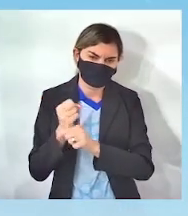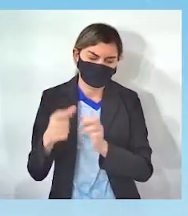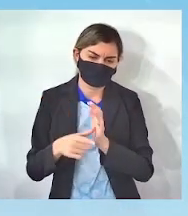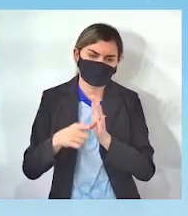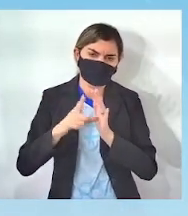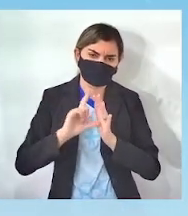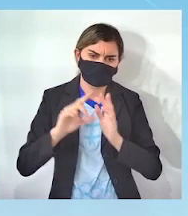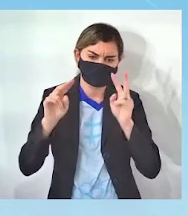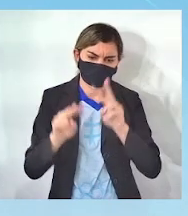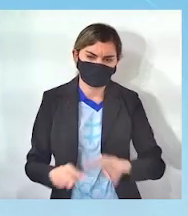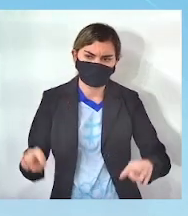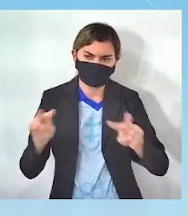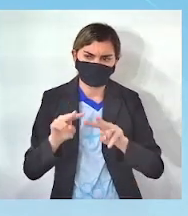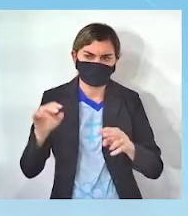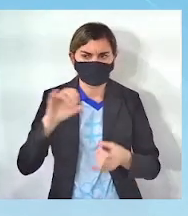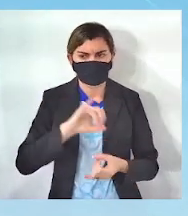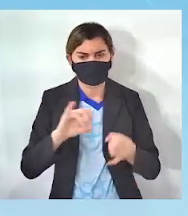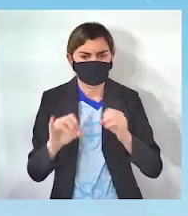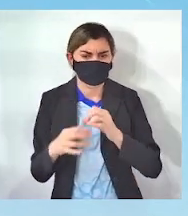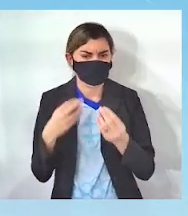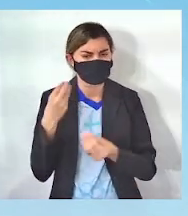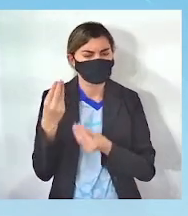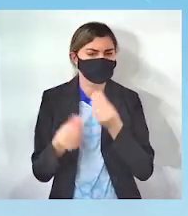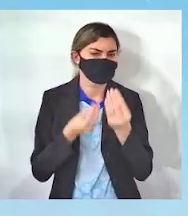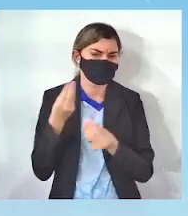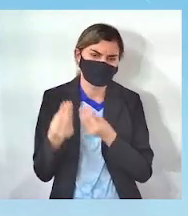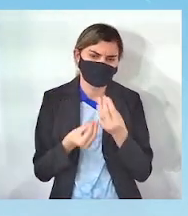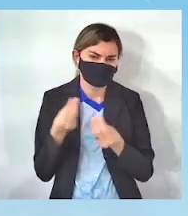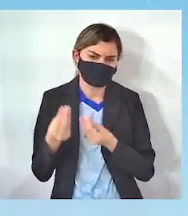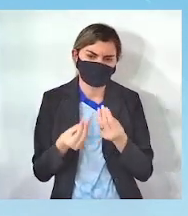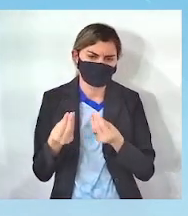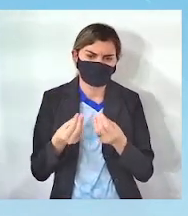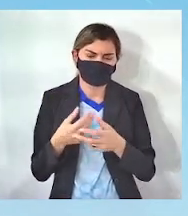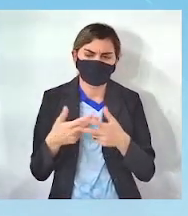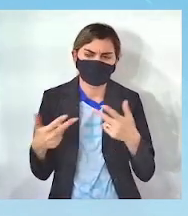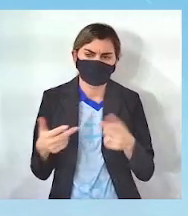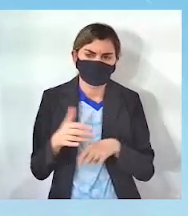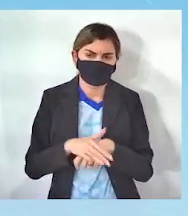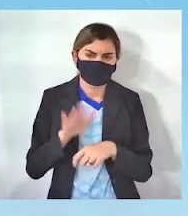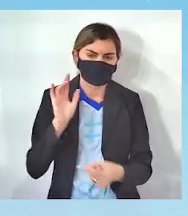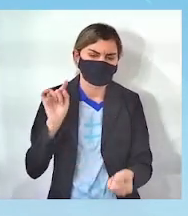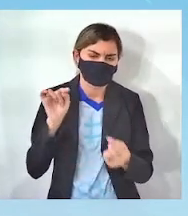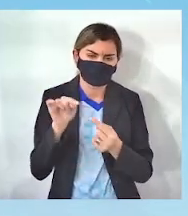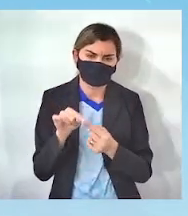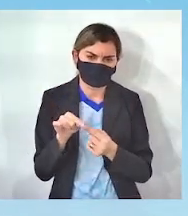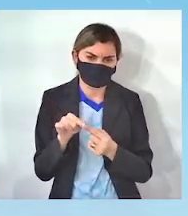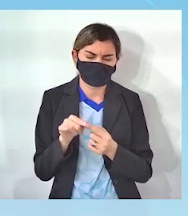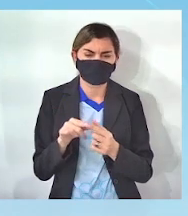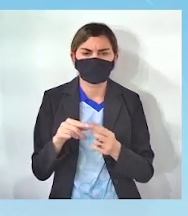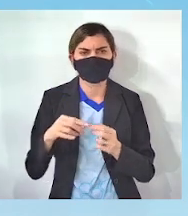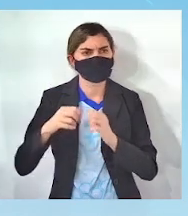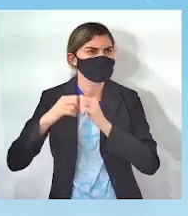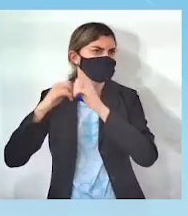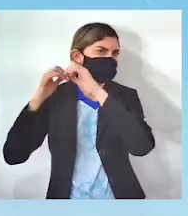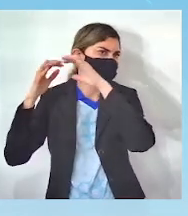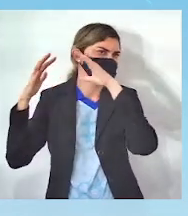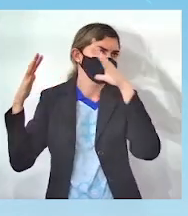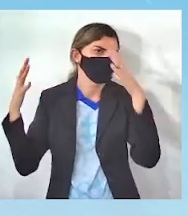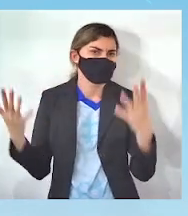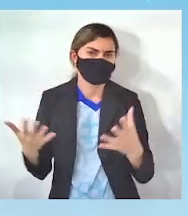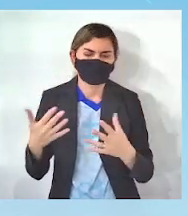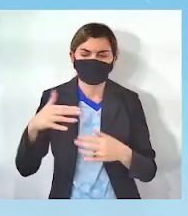gente olhava para a química como algo muito mais ligado a algo místico, algo ligado talvez